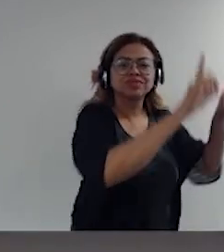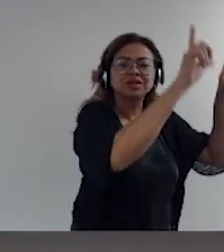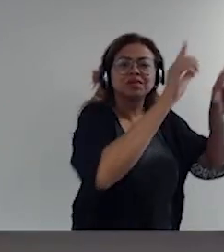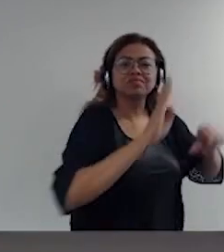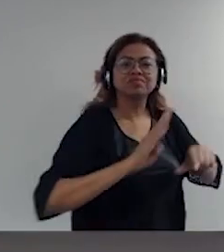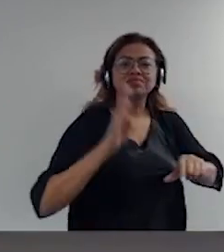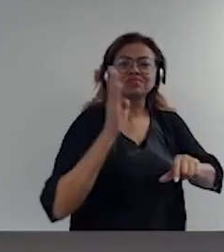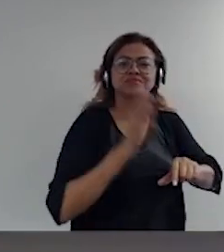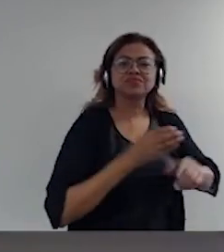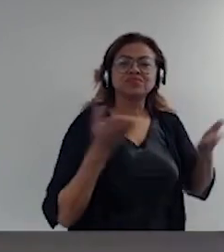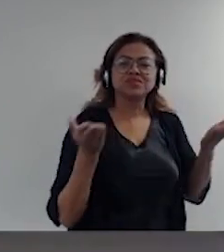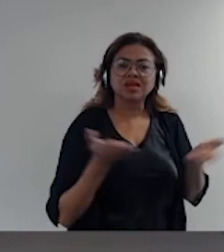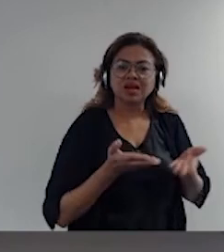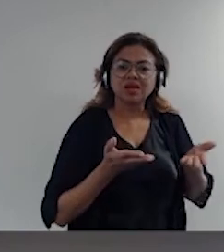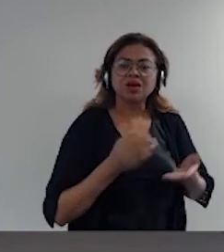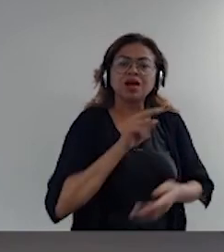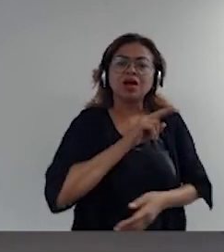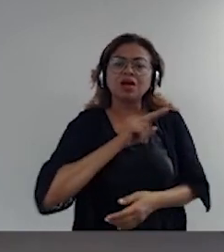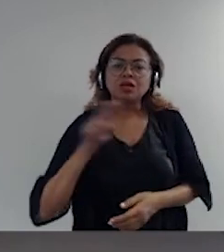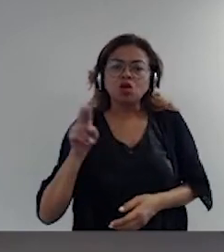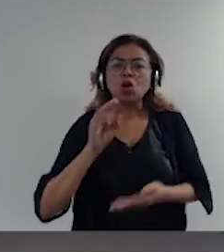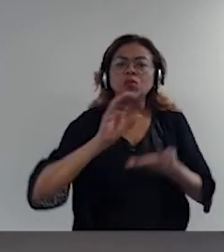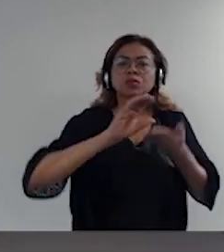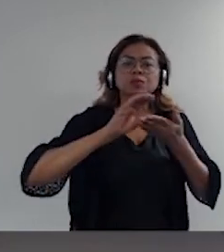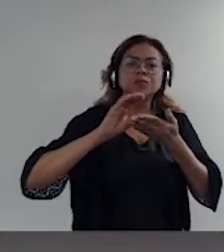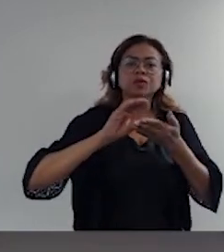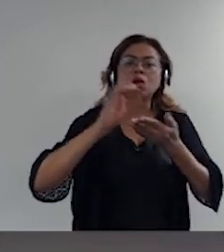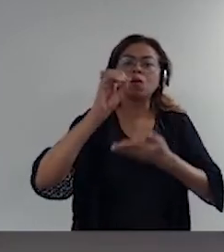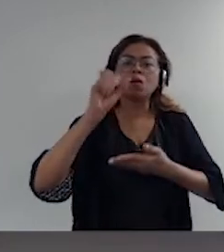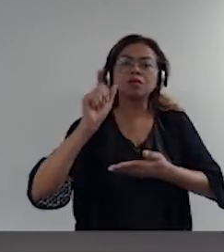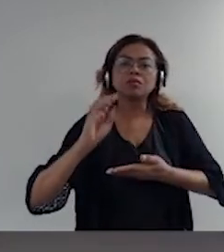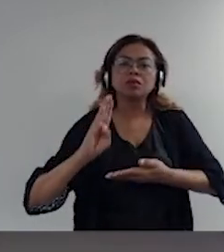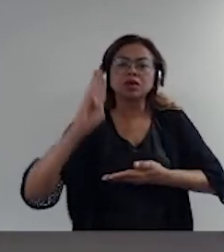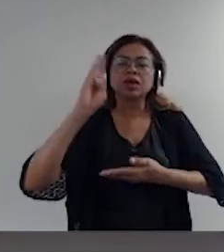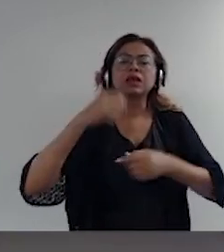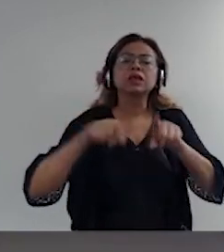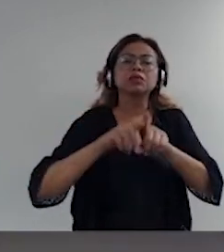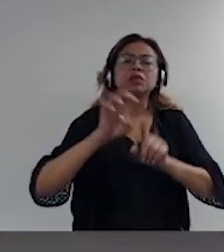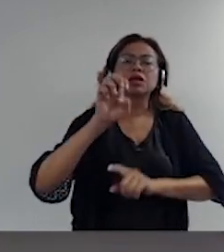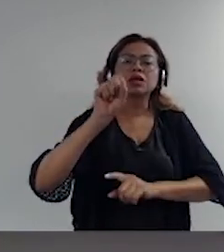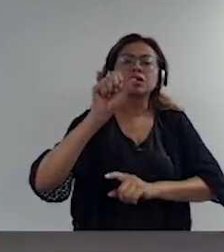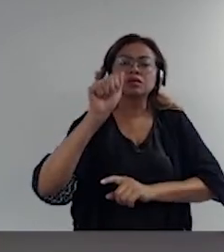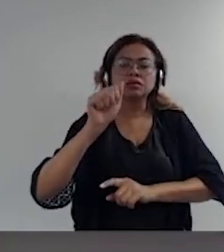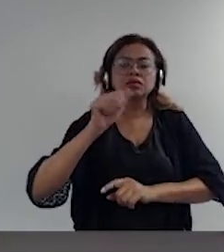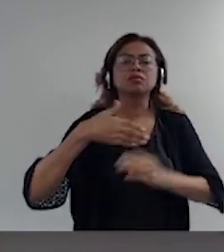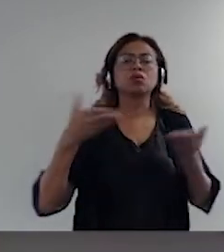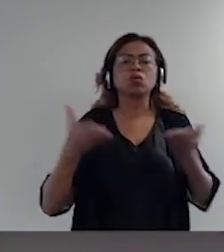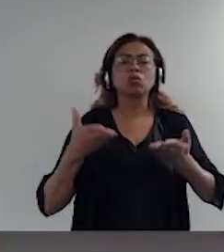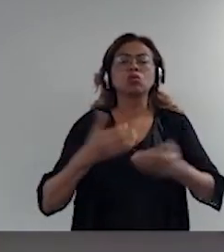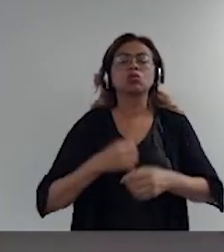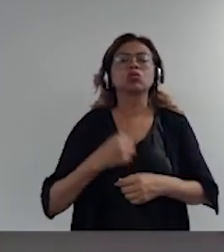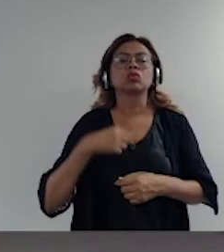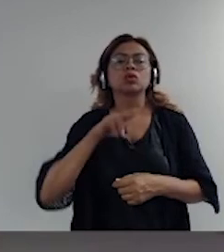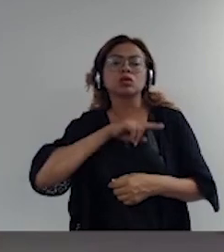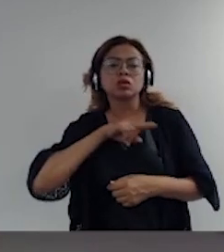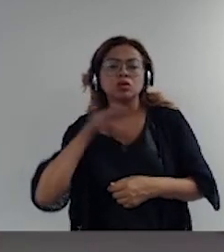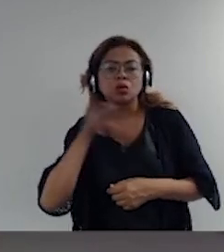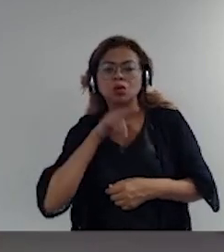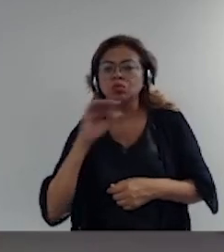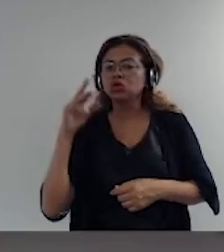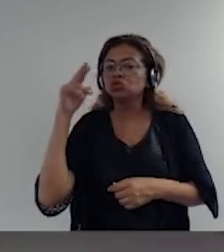encerra. Em nome do Conselho Federal da OAB, da Escola Superior de Advocacia, em nome